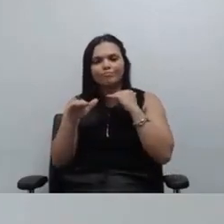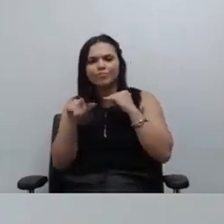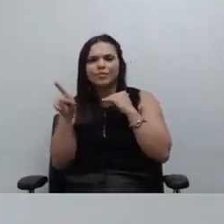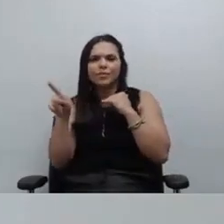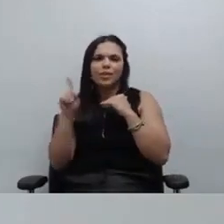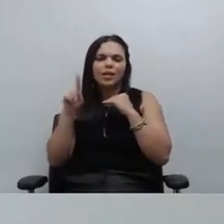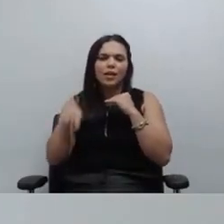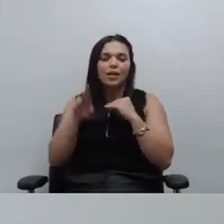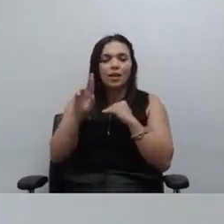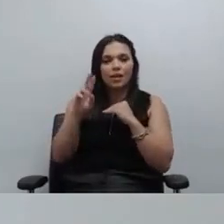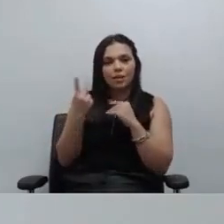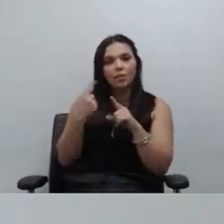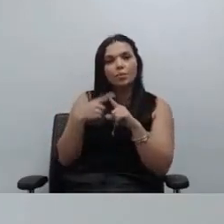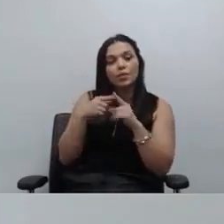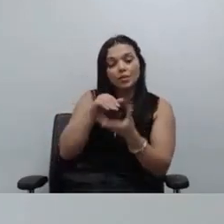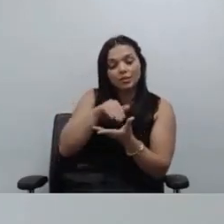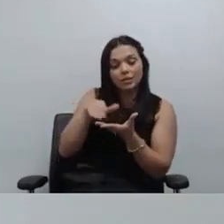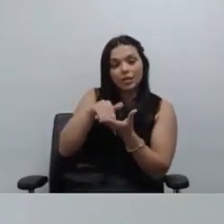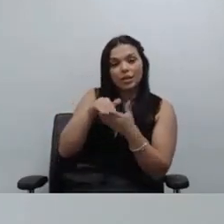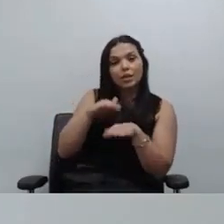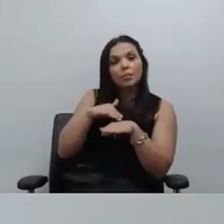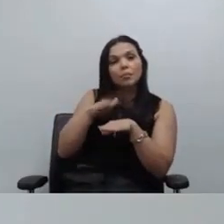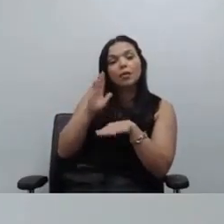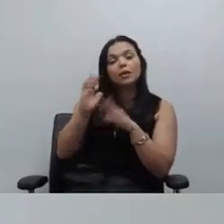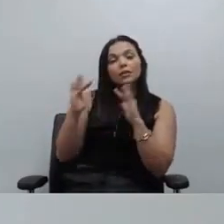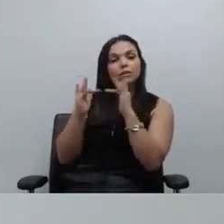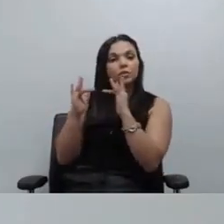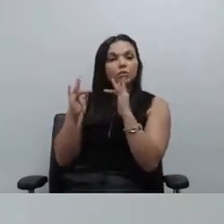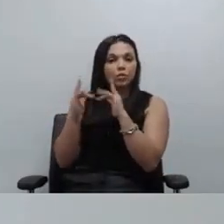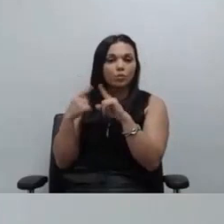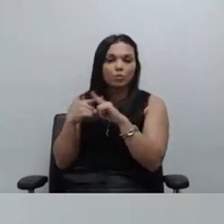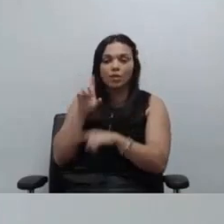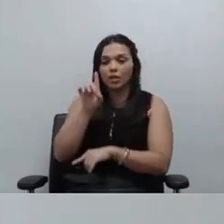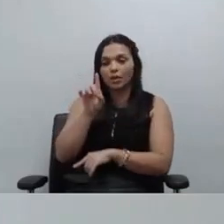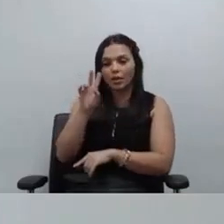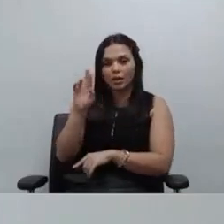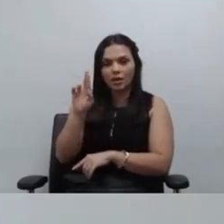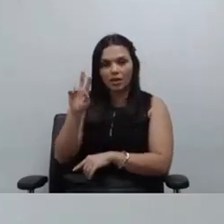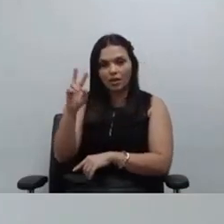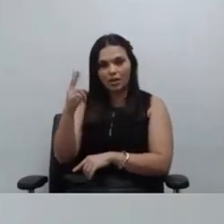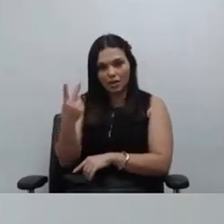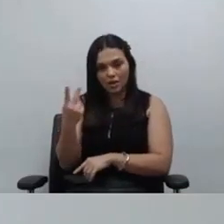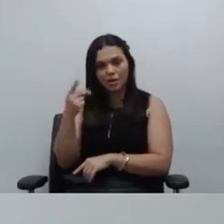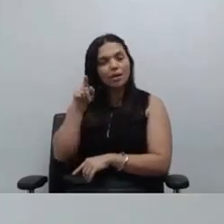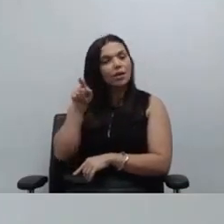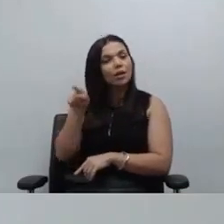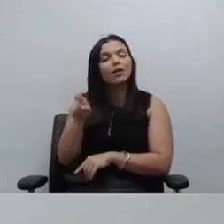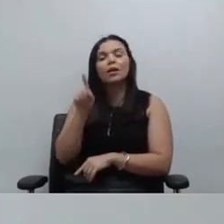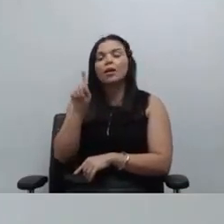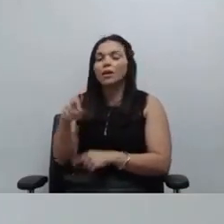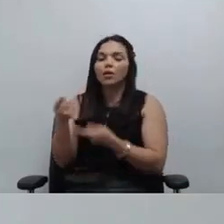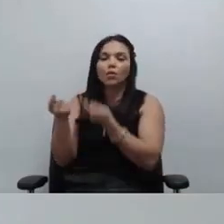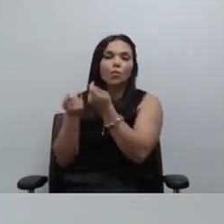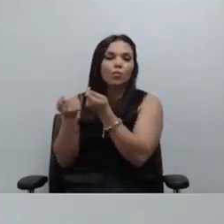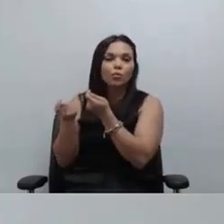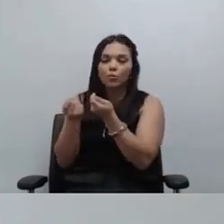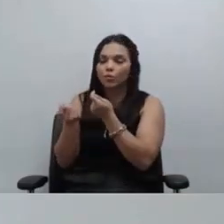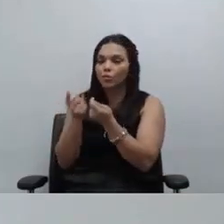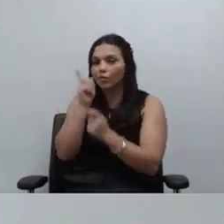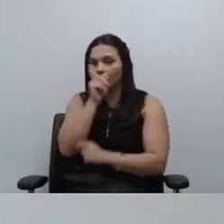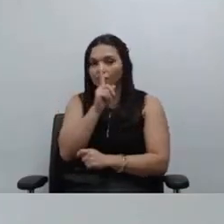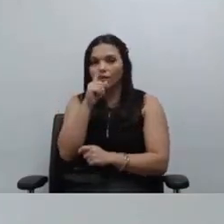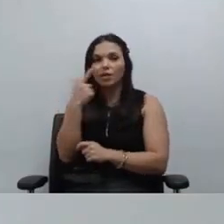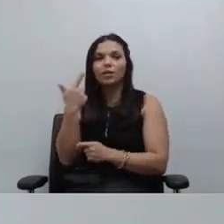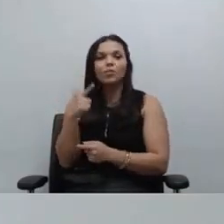mais próxima dos conselheiros do que o DRH, é muito abstrato. Talvez esse controle feito pela secretaria do conselho